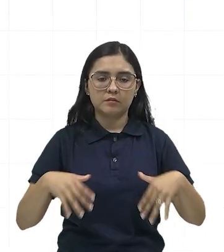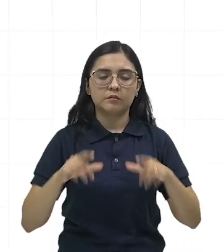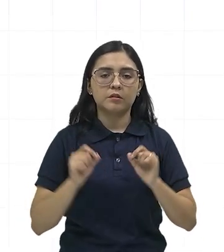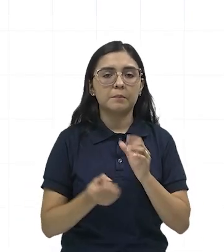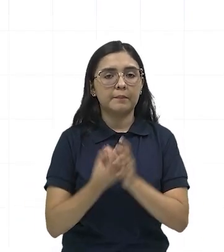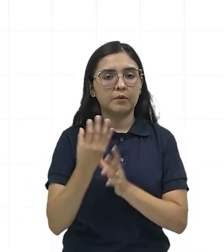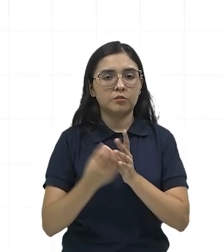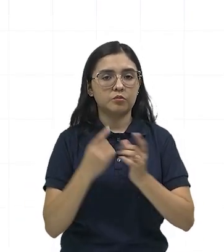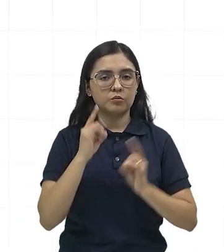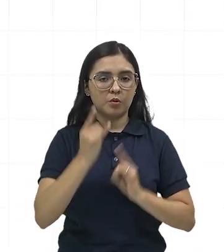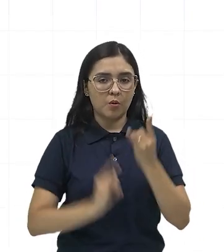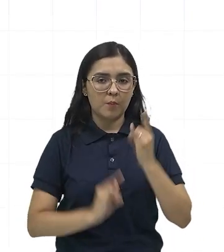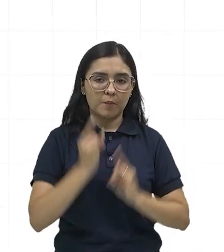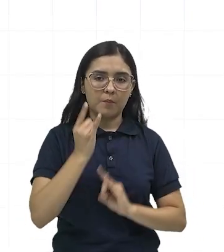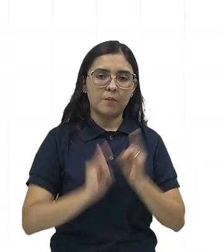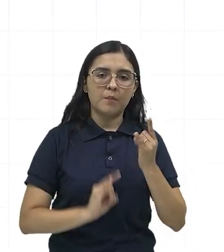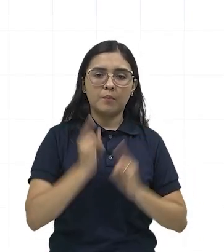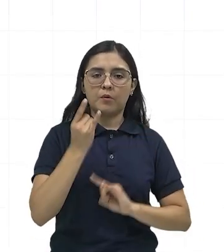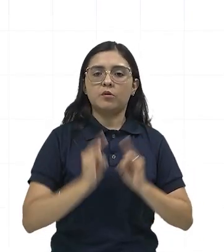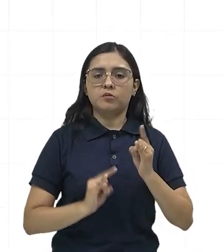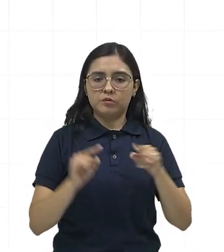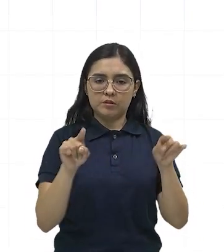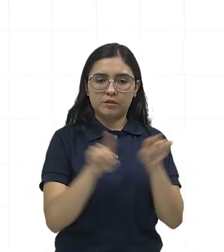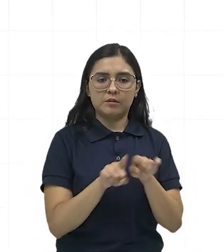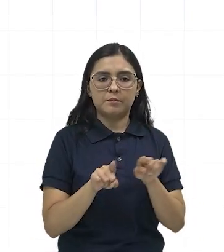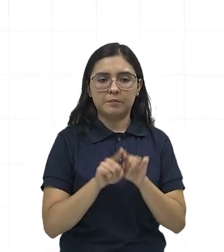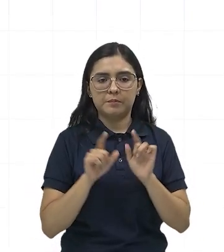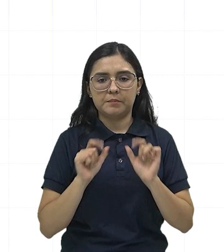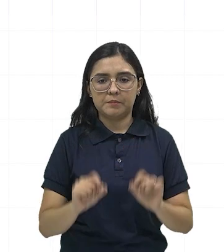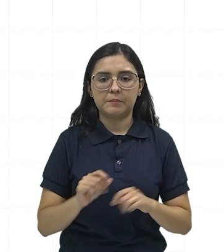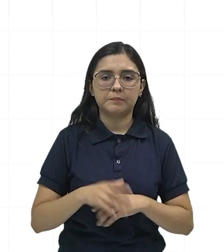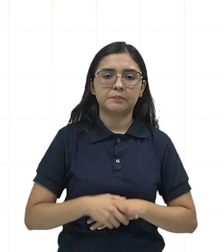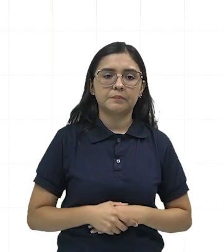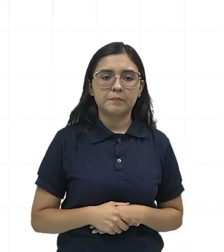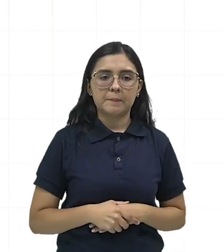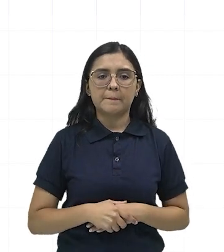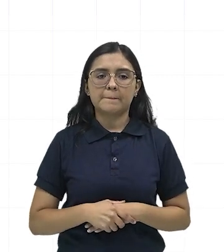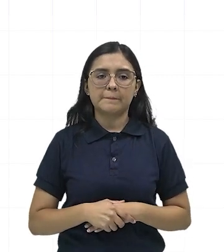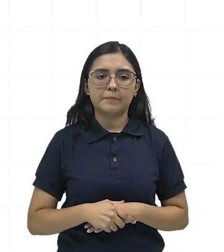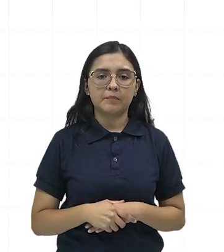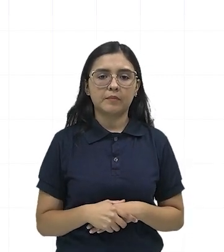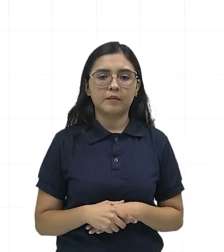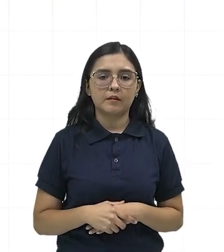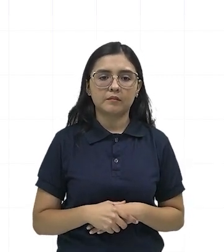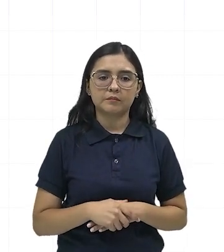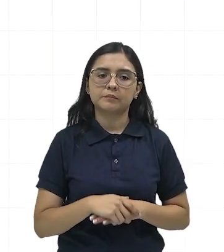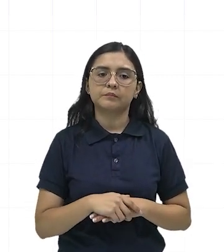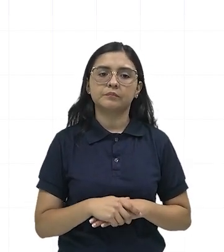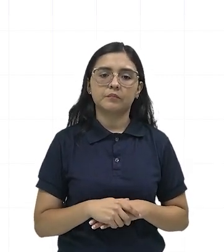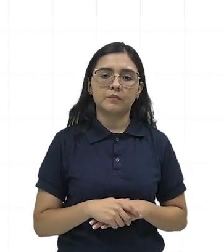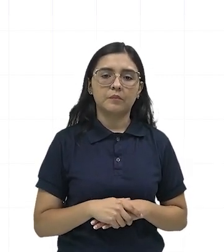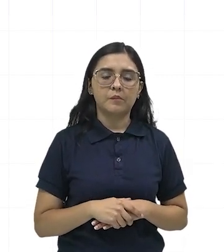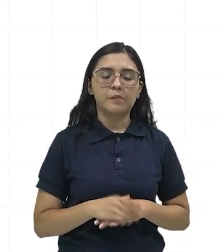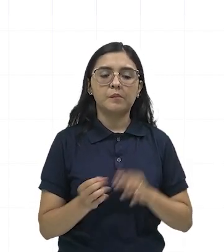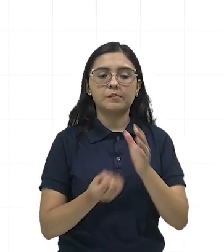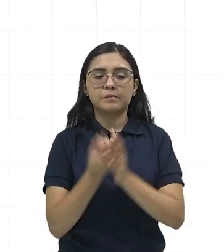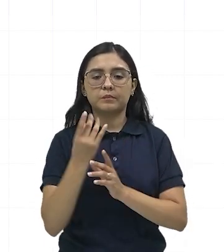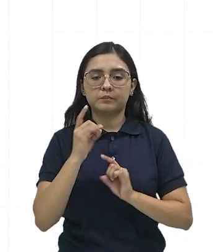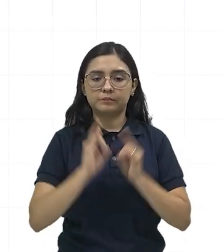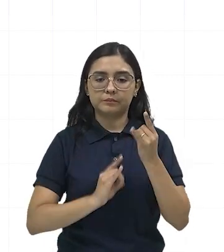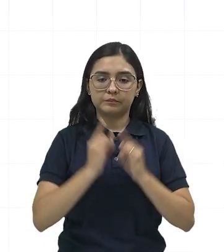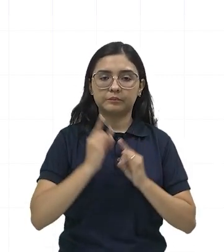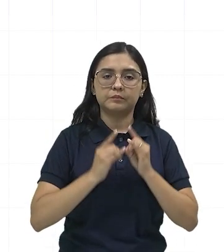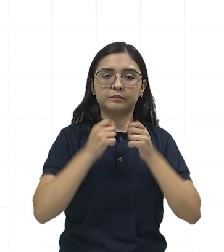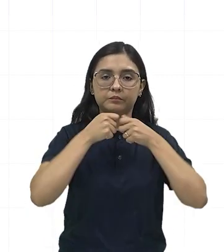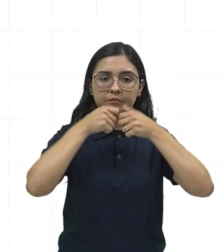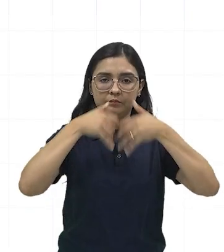produz hormônios, assim como a paratireoide, que também fica localizada bem perto, produz hormônios que vão ser